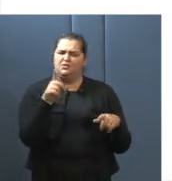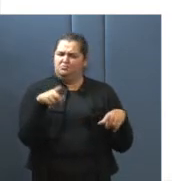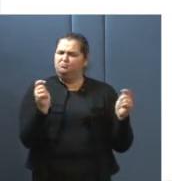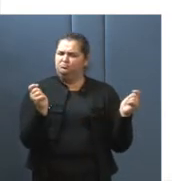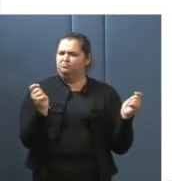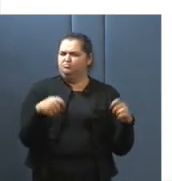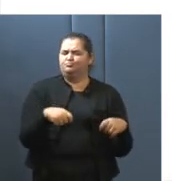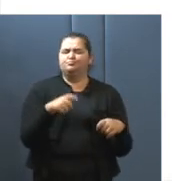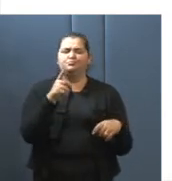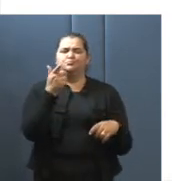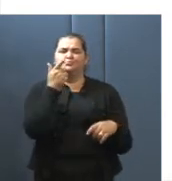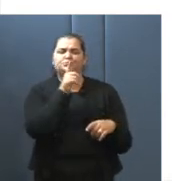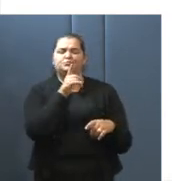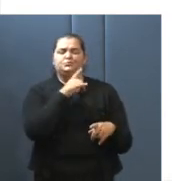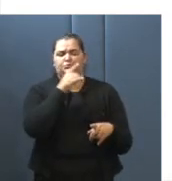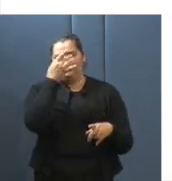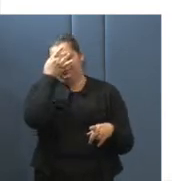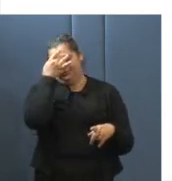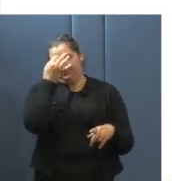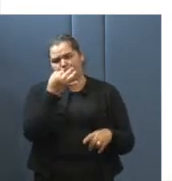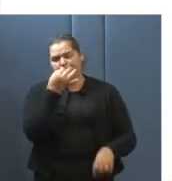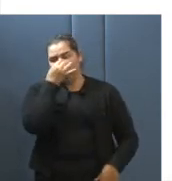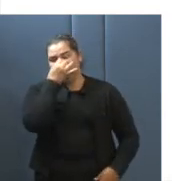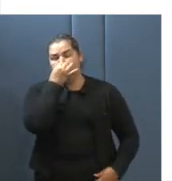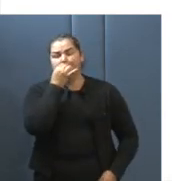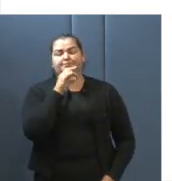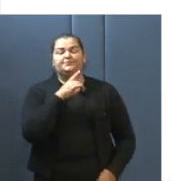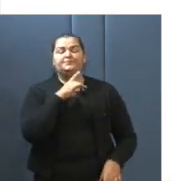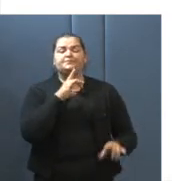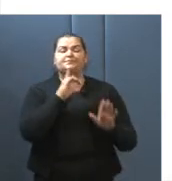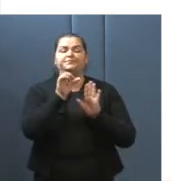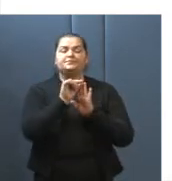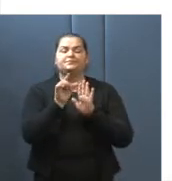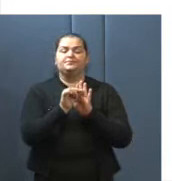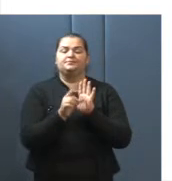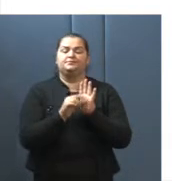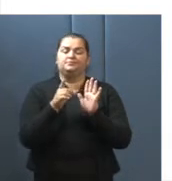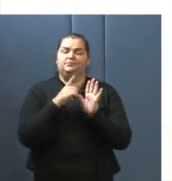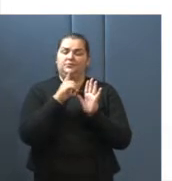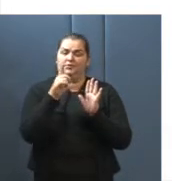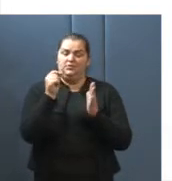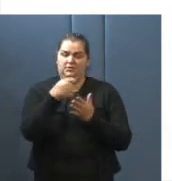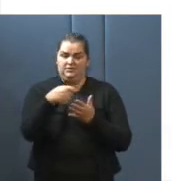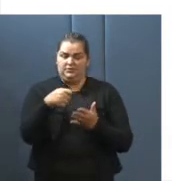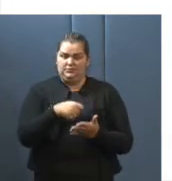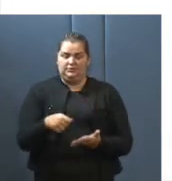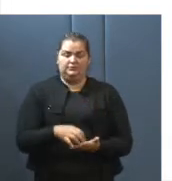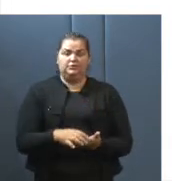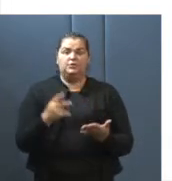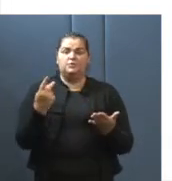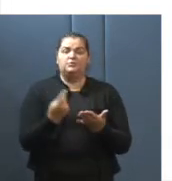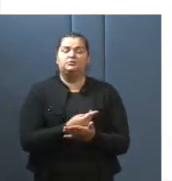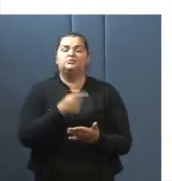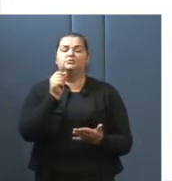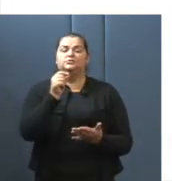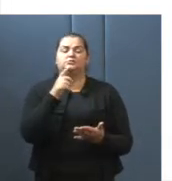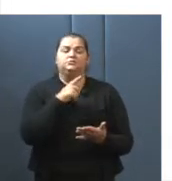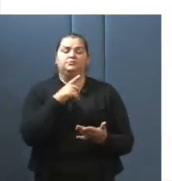se for possível que você defina aí algumas alternativas para serem escolhidas no momento da assinatura, o que acontece também no